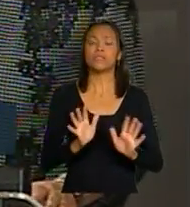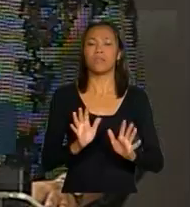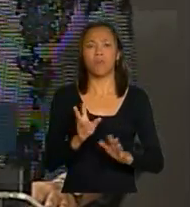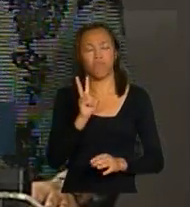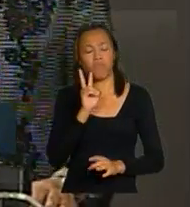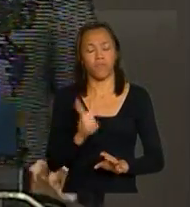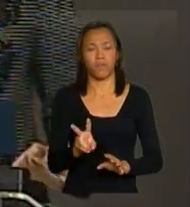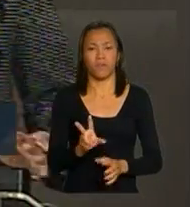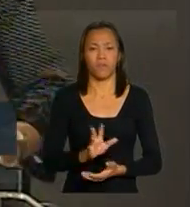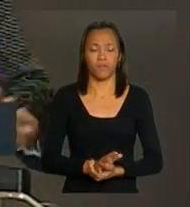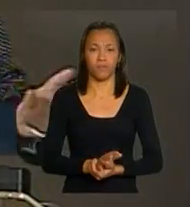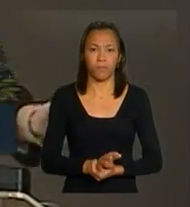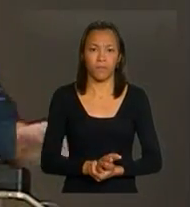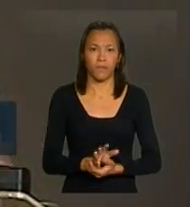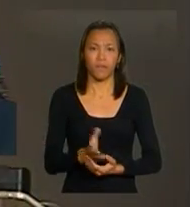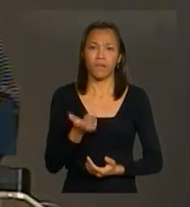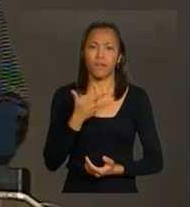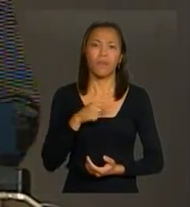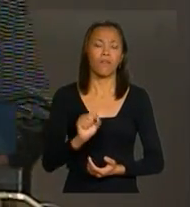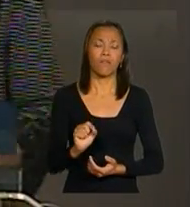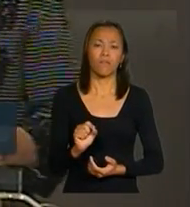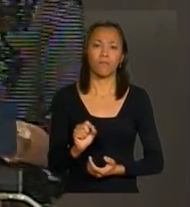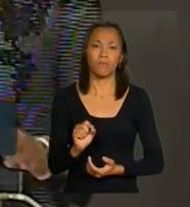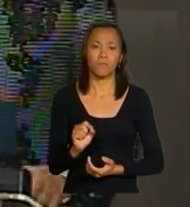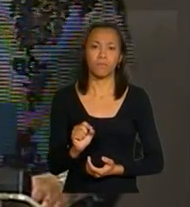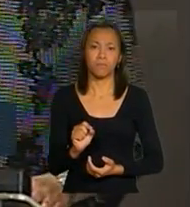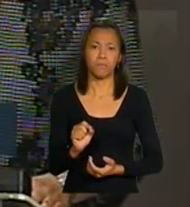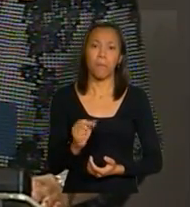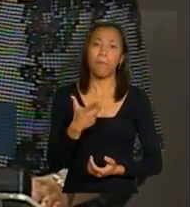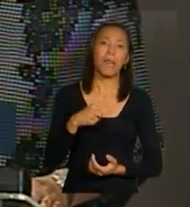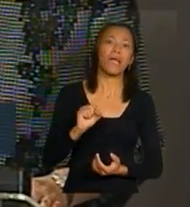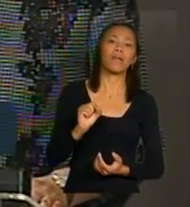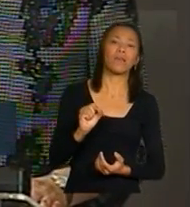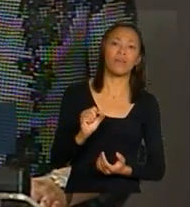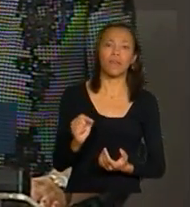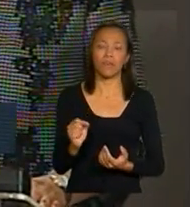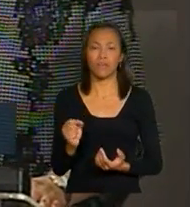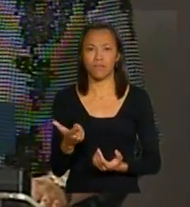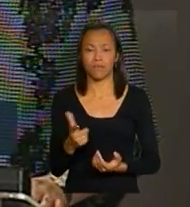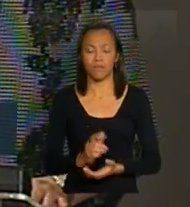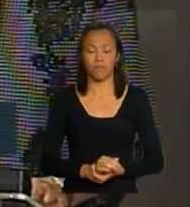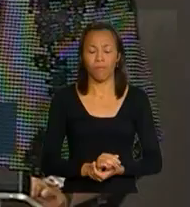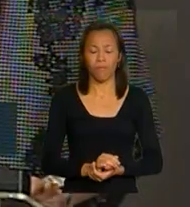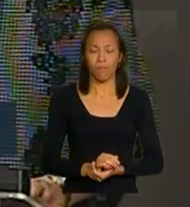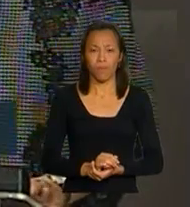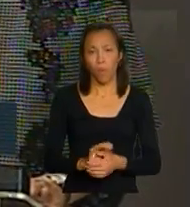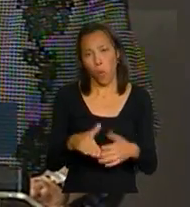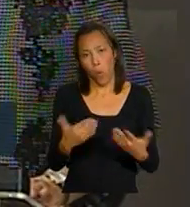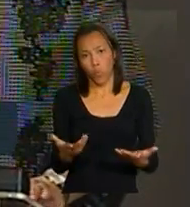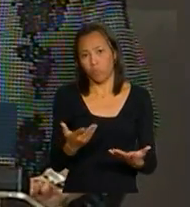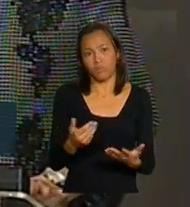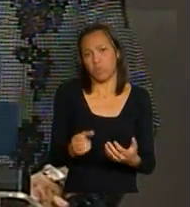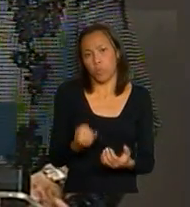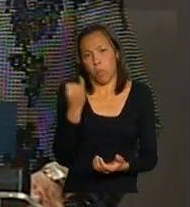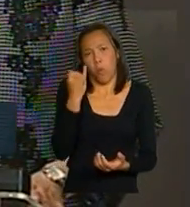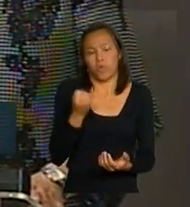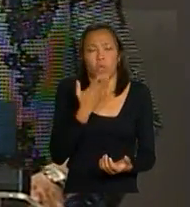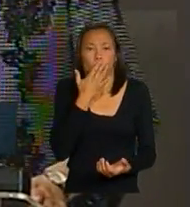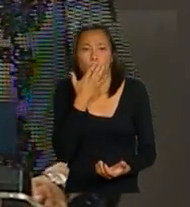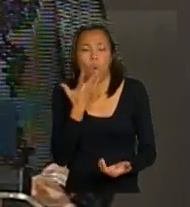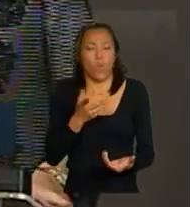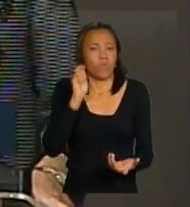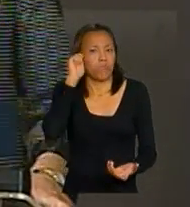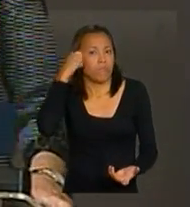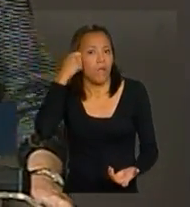não se olha a quem ou para quem ela se dirige, não importa a cor, o